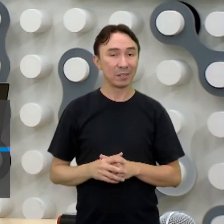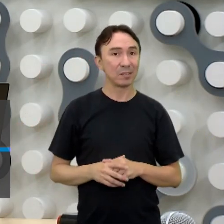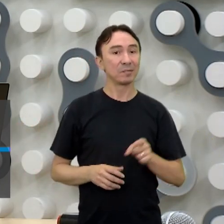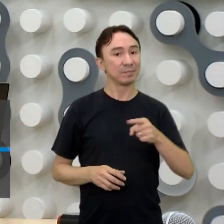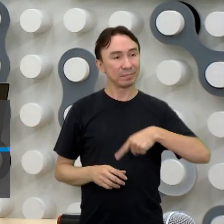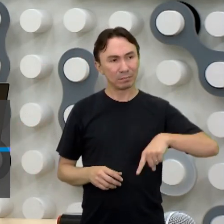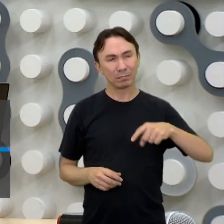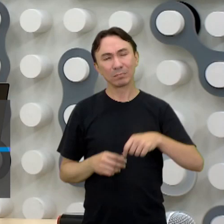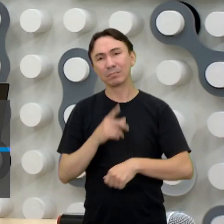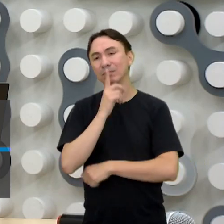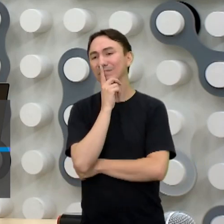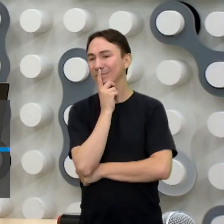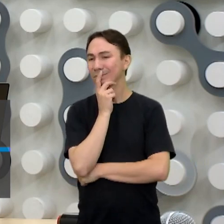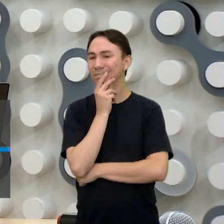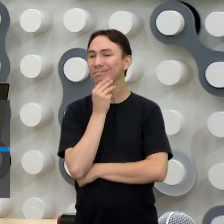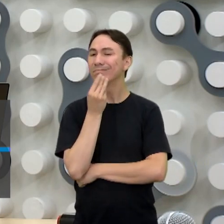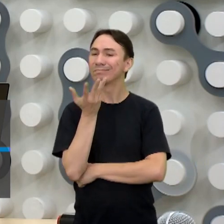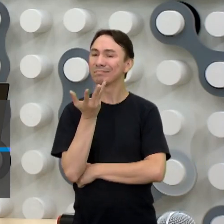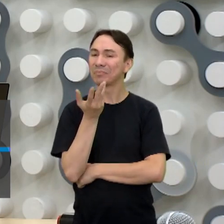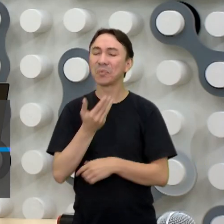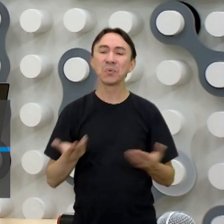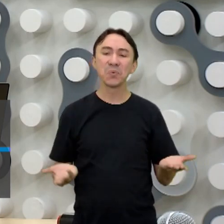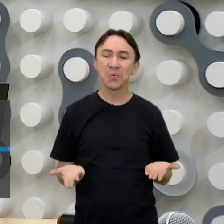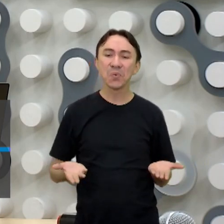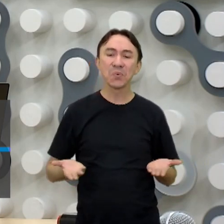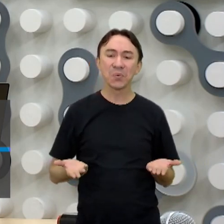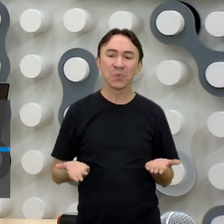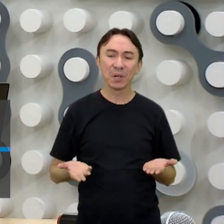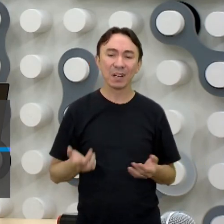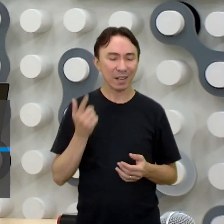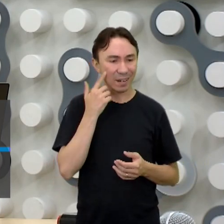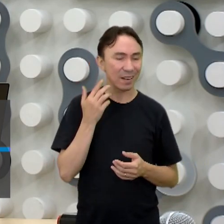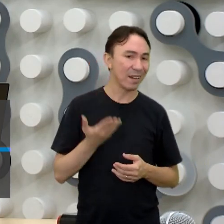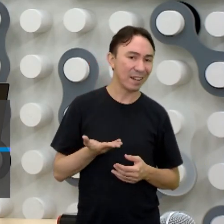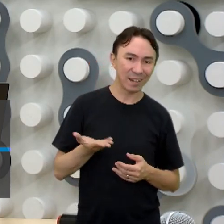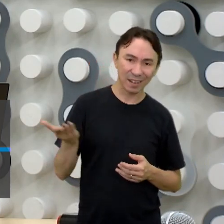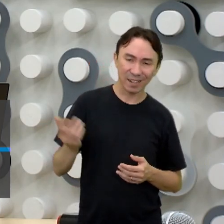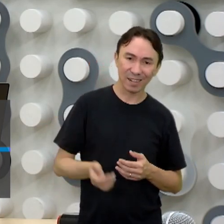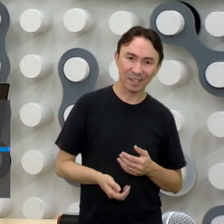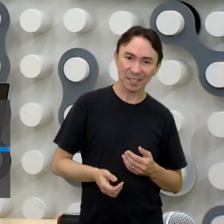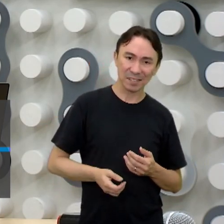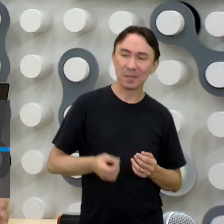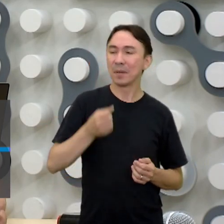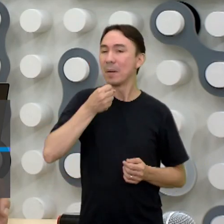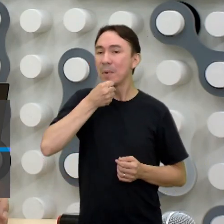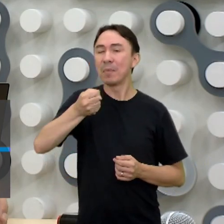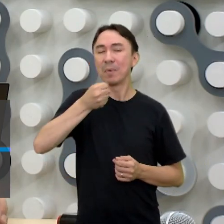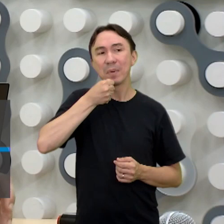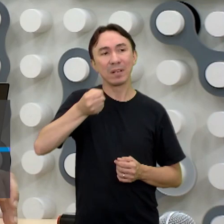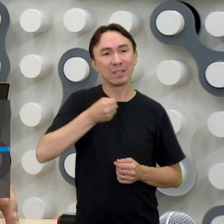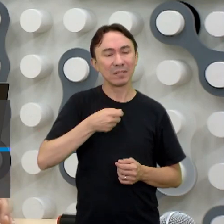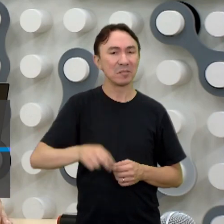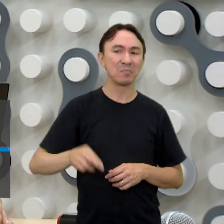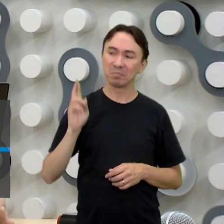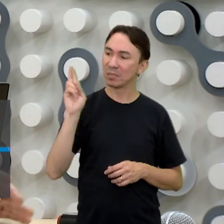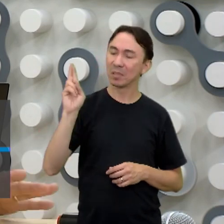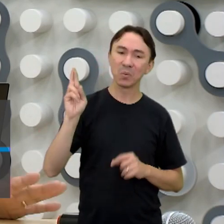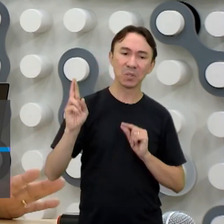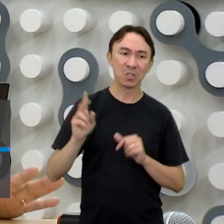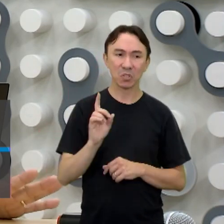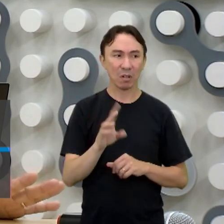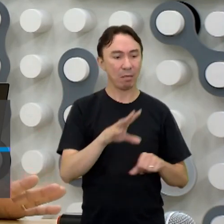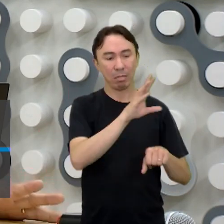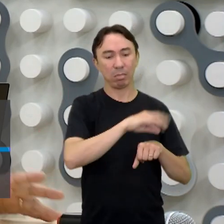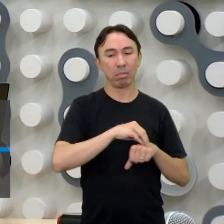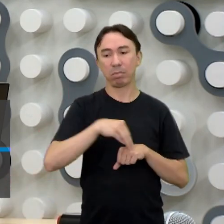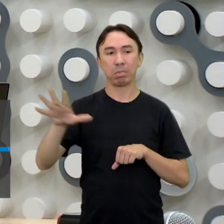também. Qual é o papel da imprensa? Apenas reproduzir, sem questionar, sem analisar nada, certo? Então,